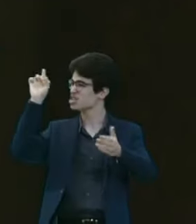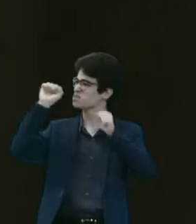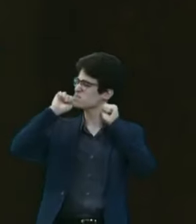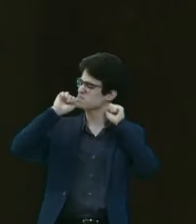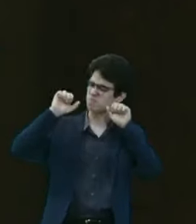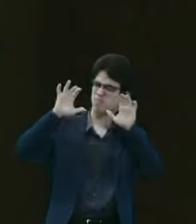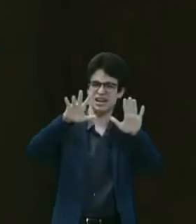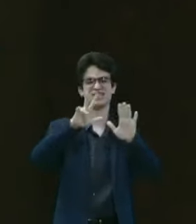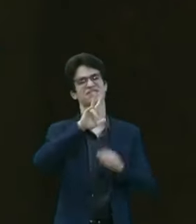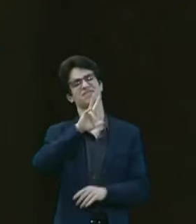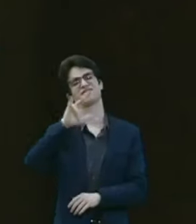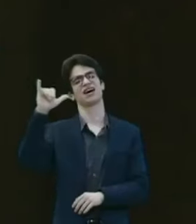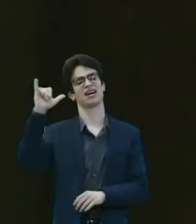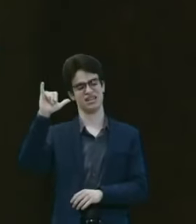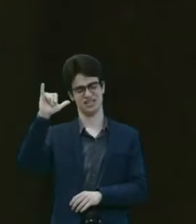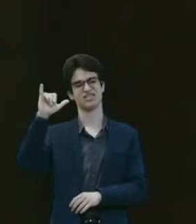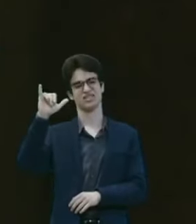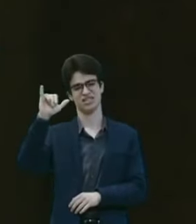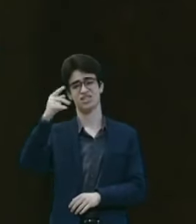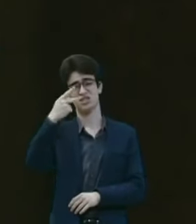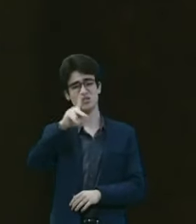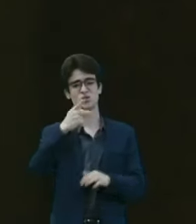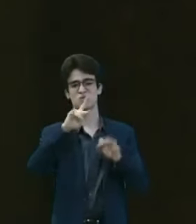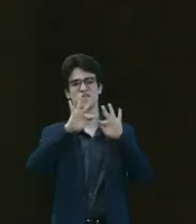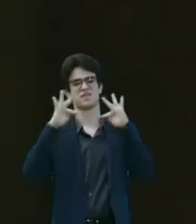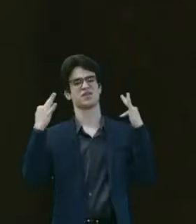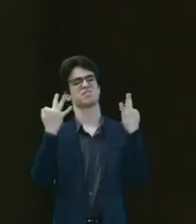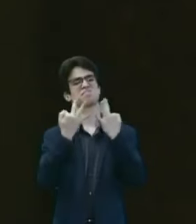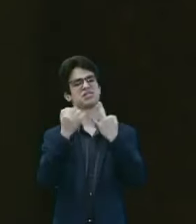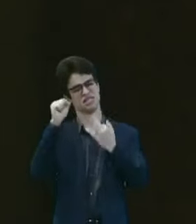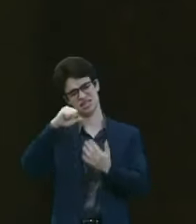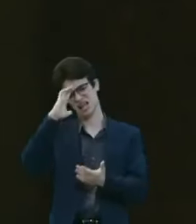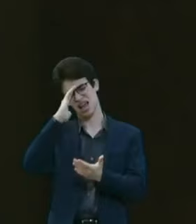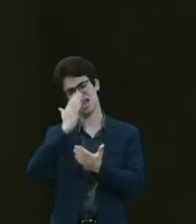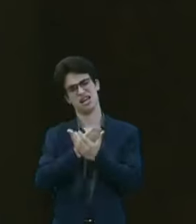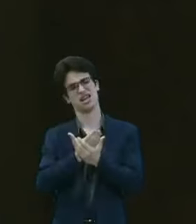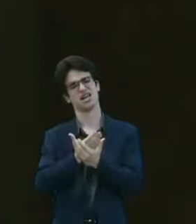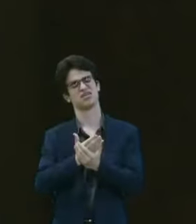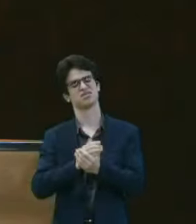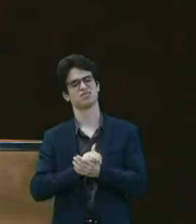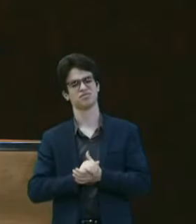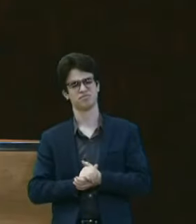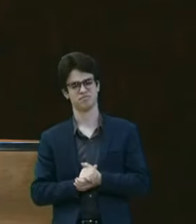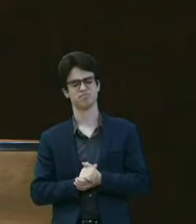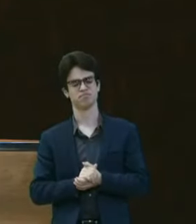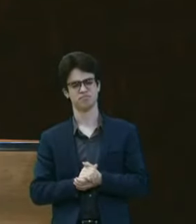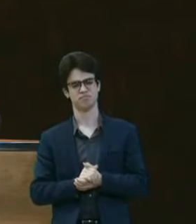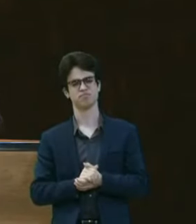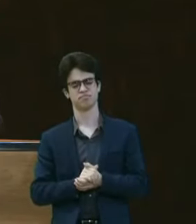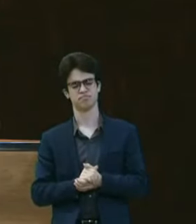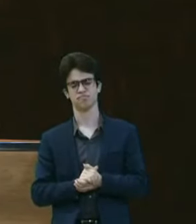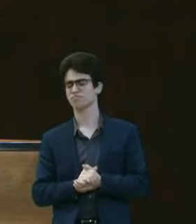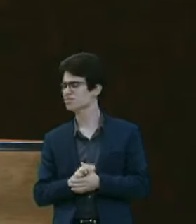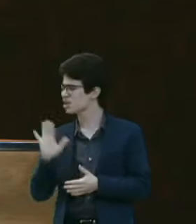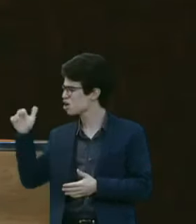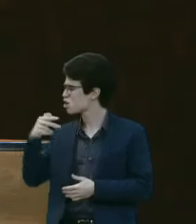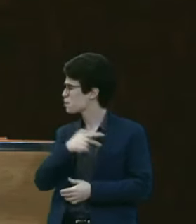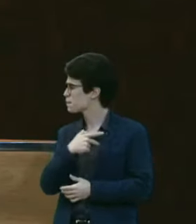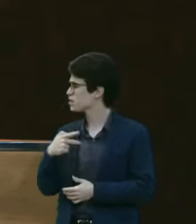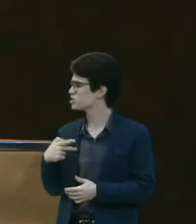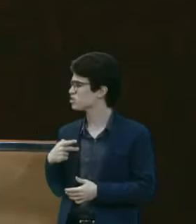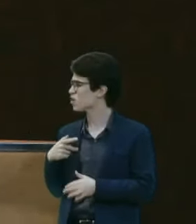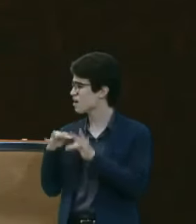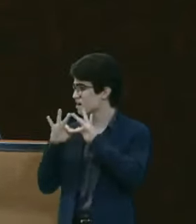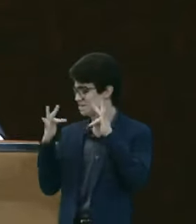bênção sobre o seu lar e sobre a sua casa. Eu creio assim em nome de Jesus. Mas pastor, o que